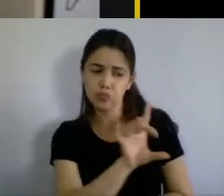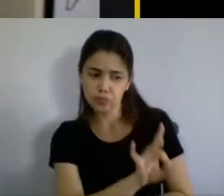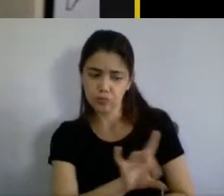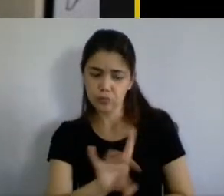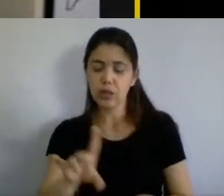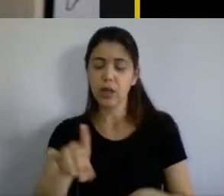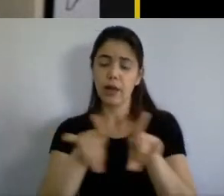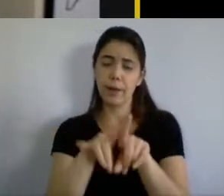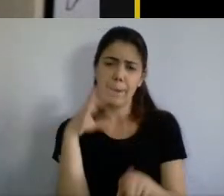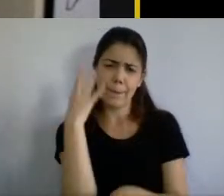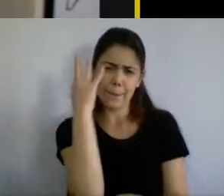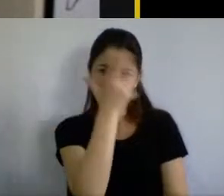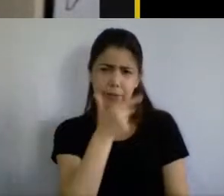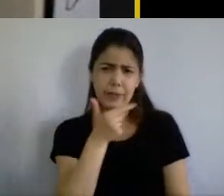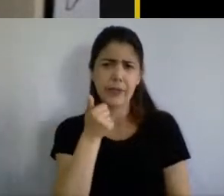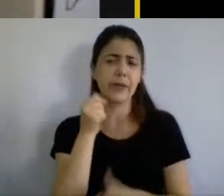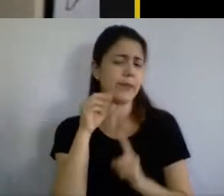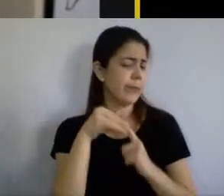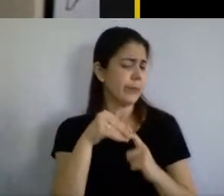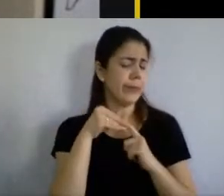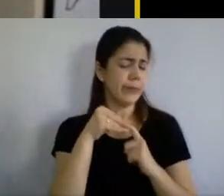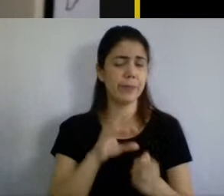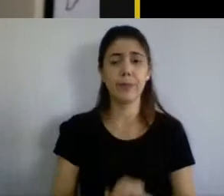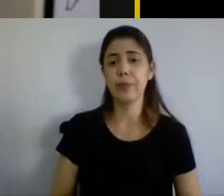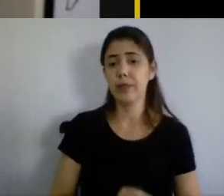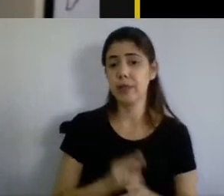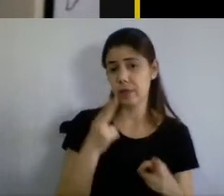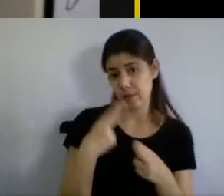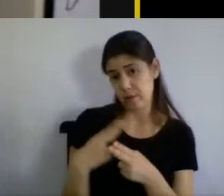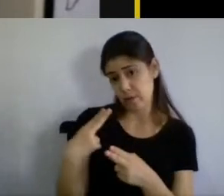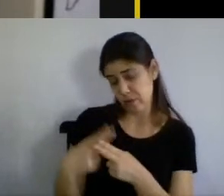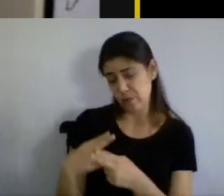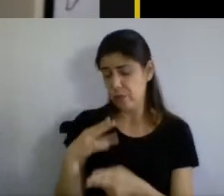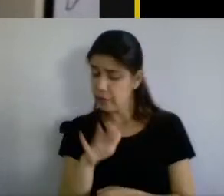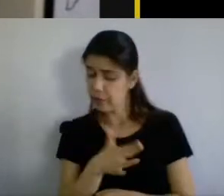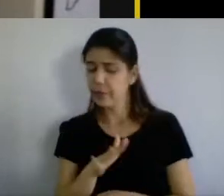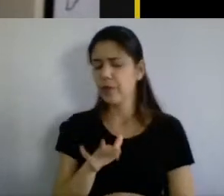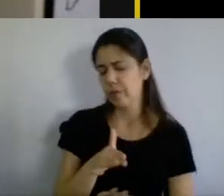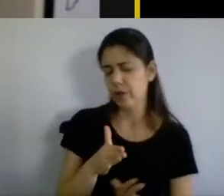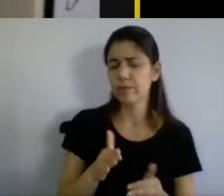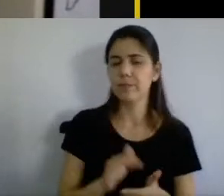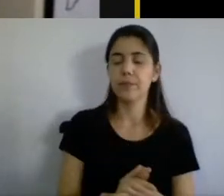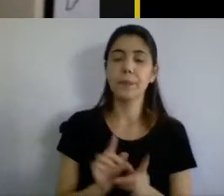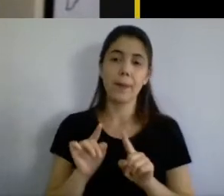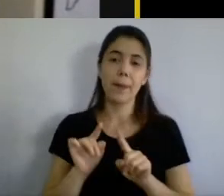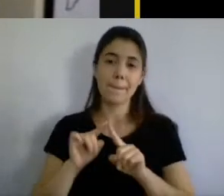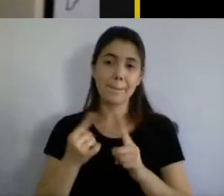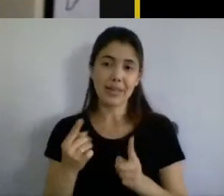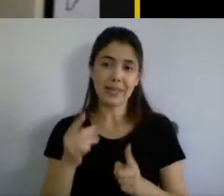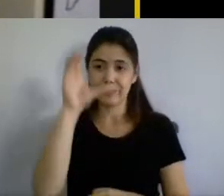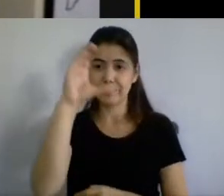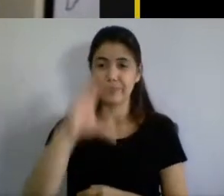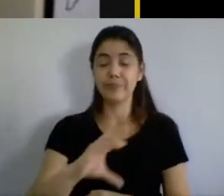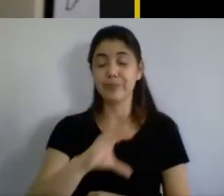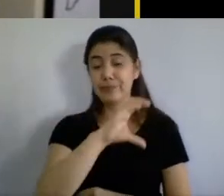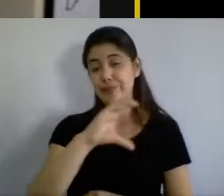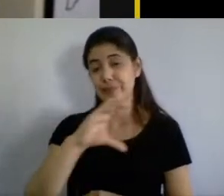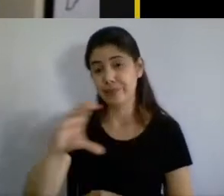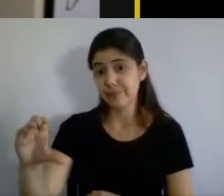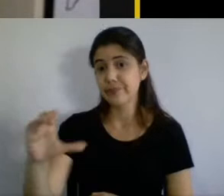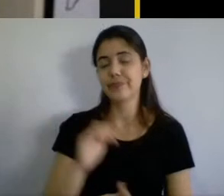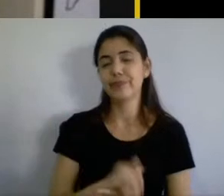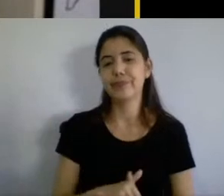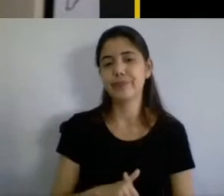caráter, do ethos. Quando a gente é romano, também está por aí. Agora, a coisa cristã, a coisa